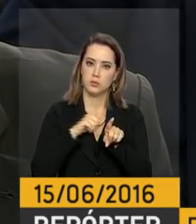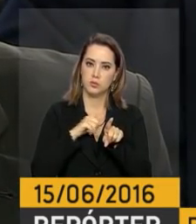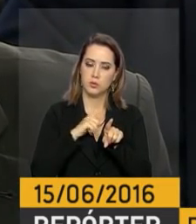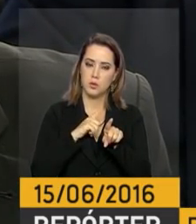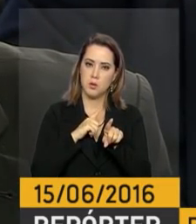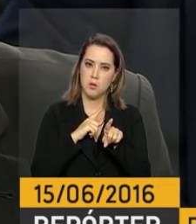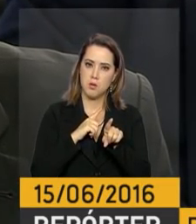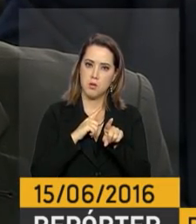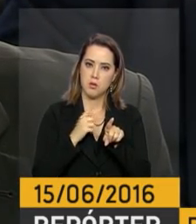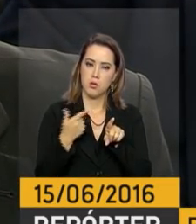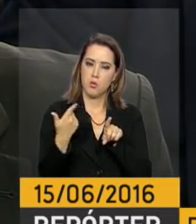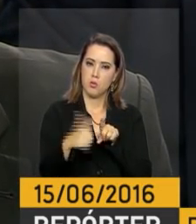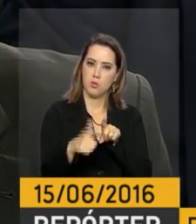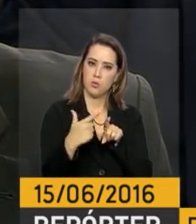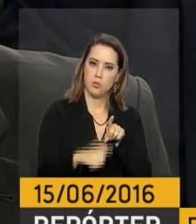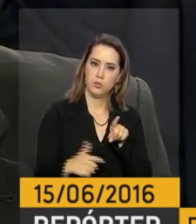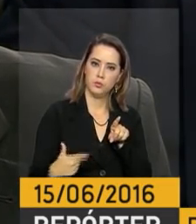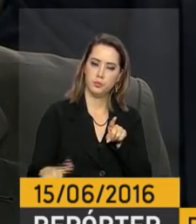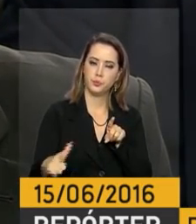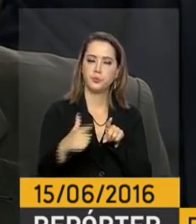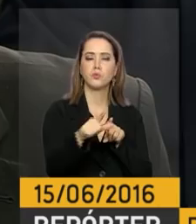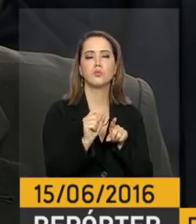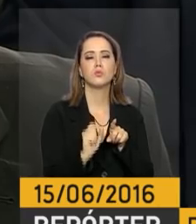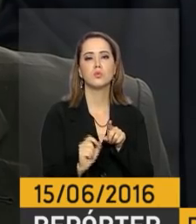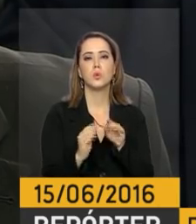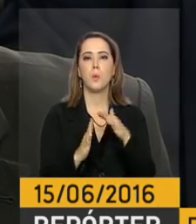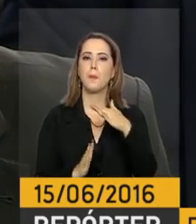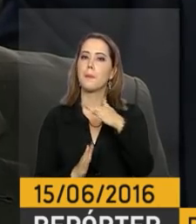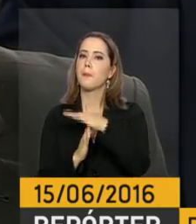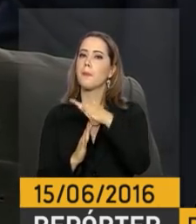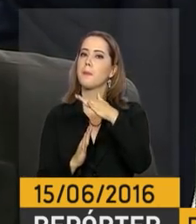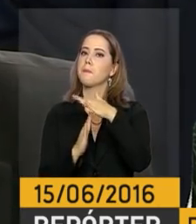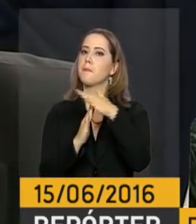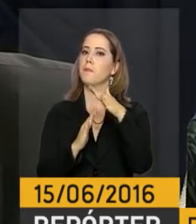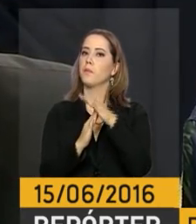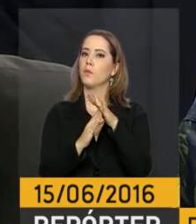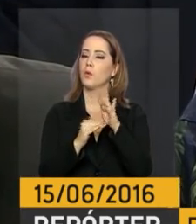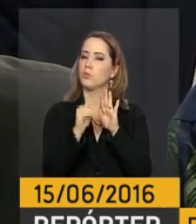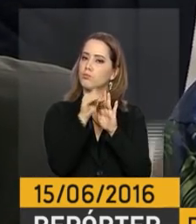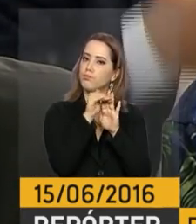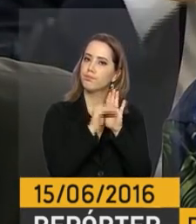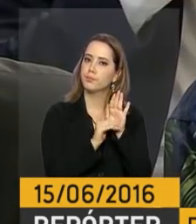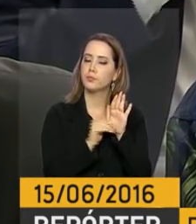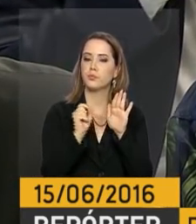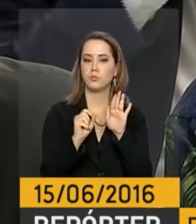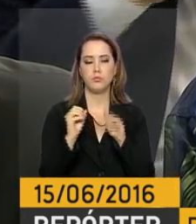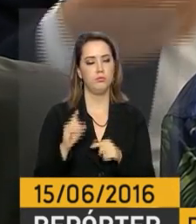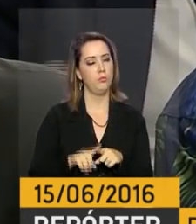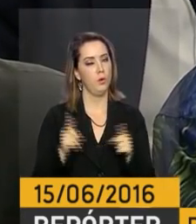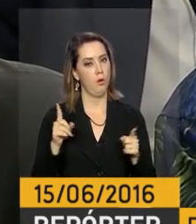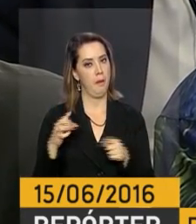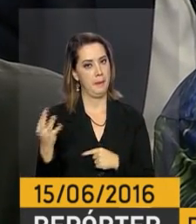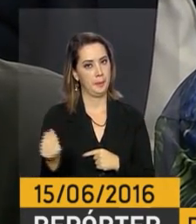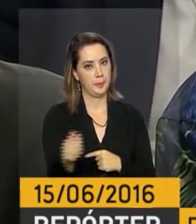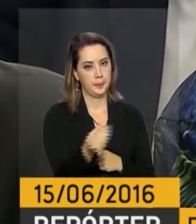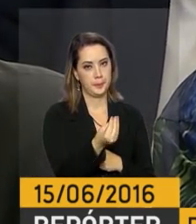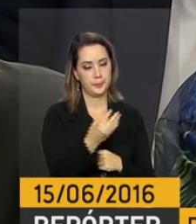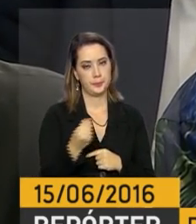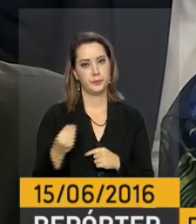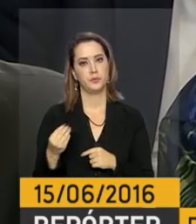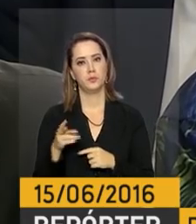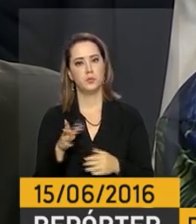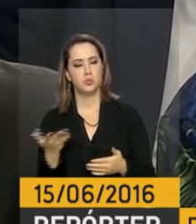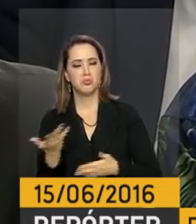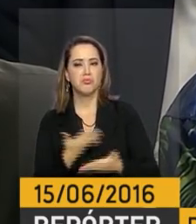adicionais para o funcionamento do teto, mas muitas das medidas que o governo fala e também eh o mercado, os